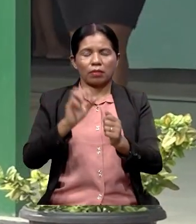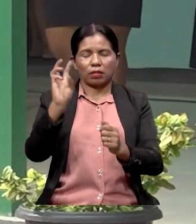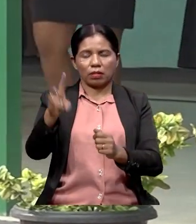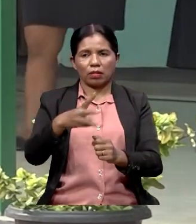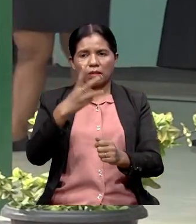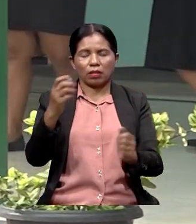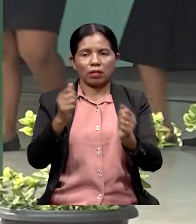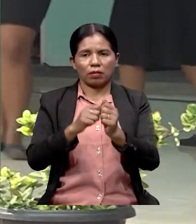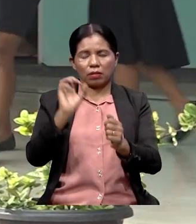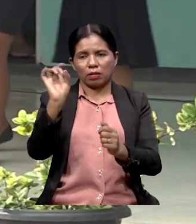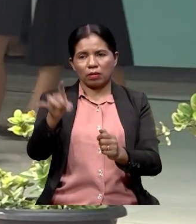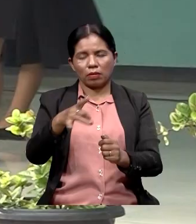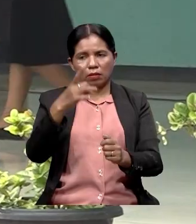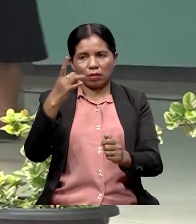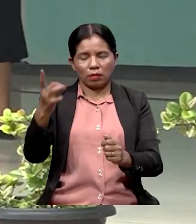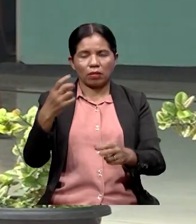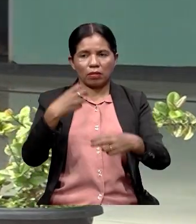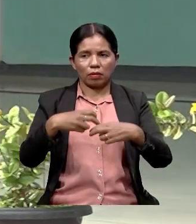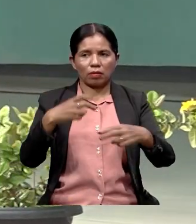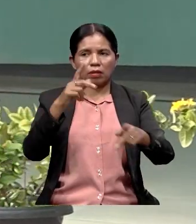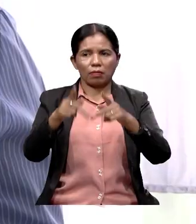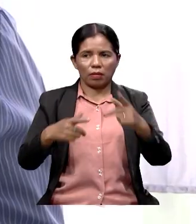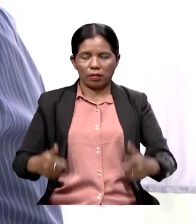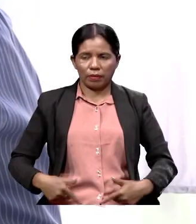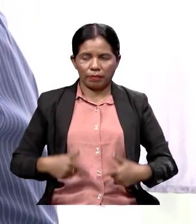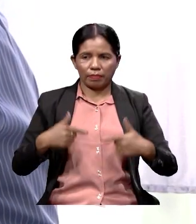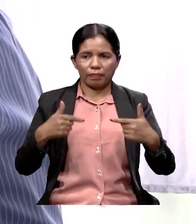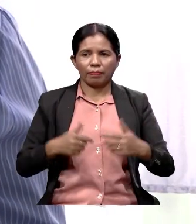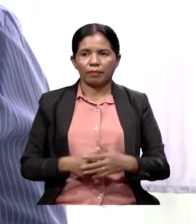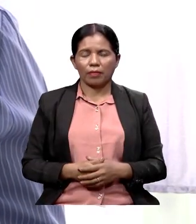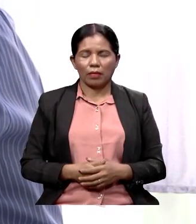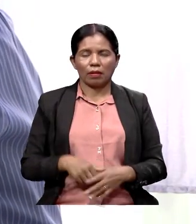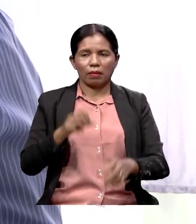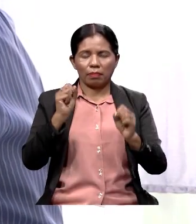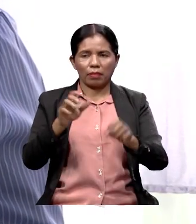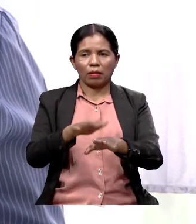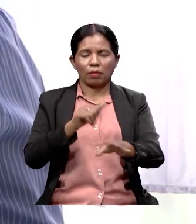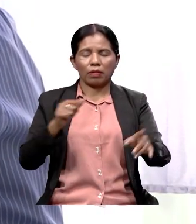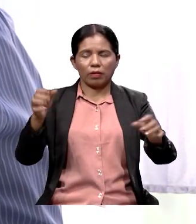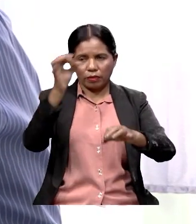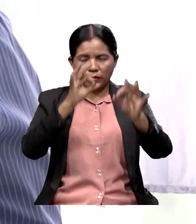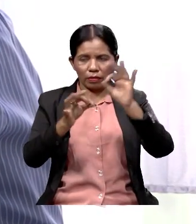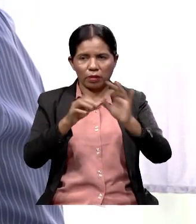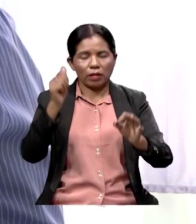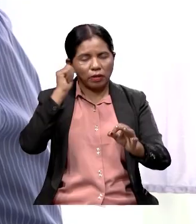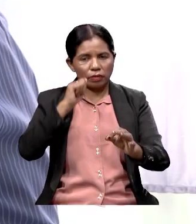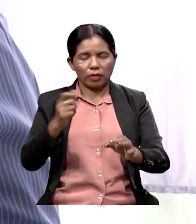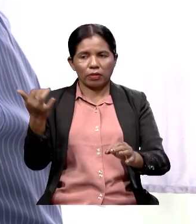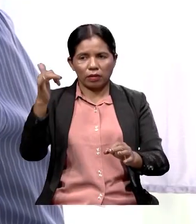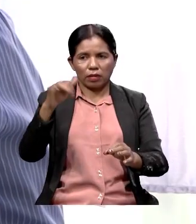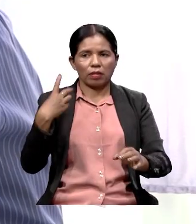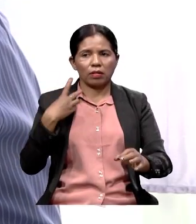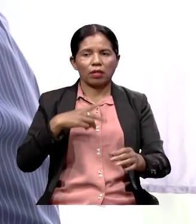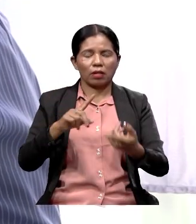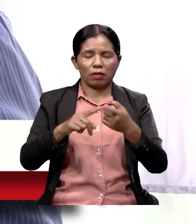ho sanluresinwalo no perigo ba emania vida. Bele ganha a confiança para mulheres elegíveis ser ne vai ter nem